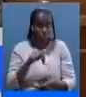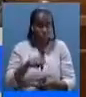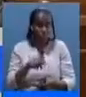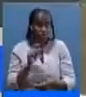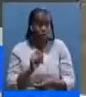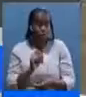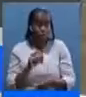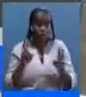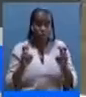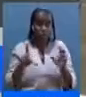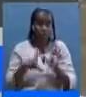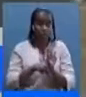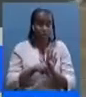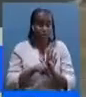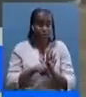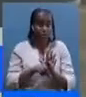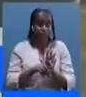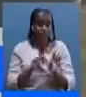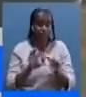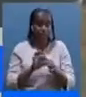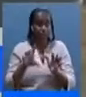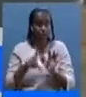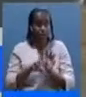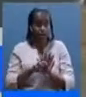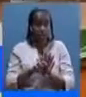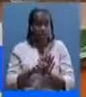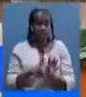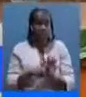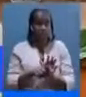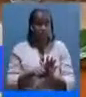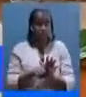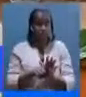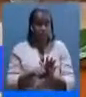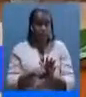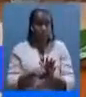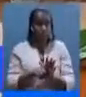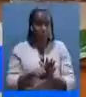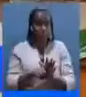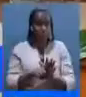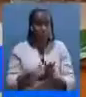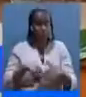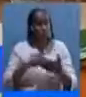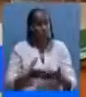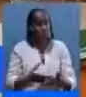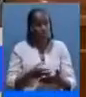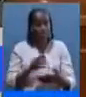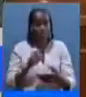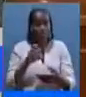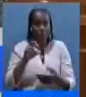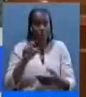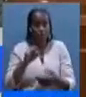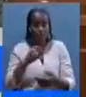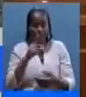nomeadamente, a questão da legislação em relação à lei sobre transplante, doação de órgãos, os modos que têm